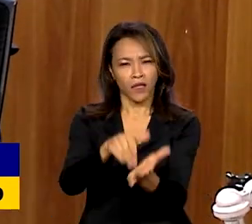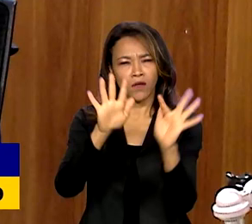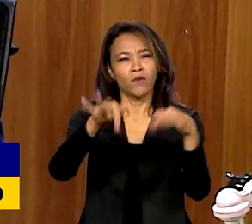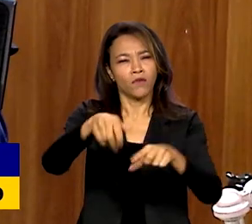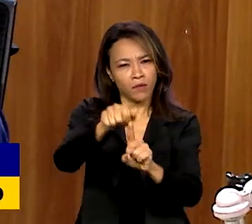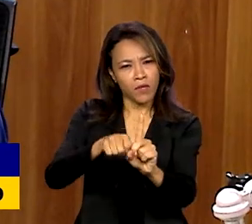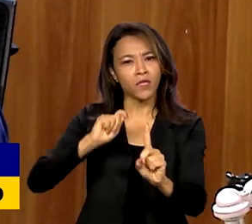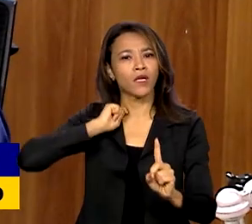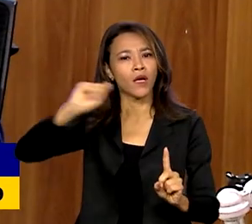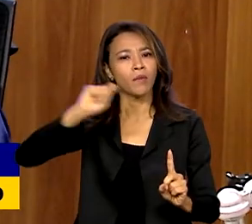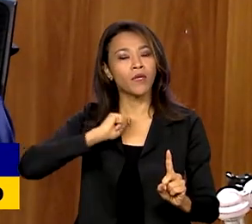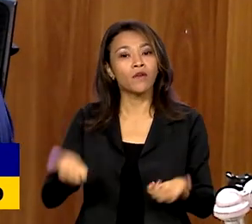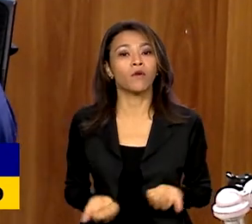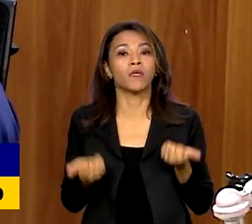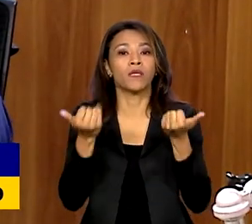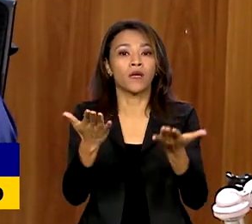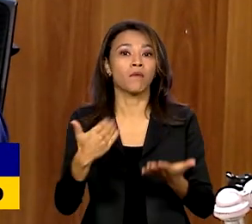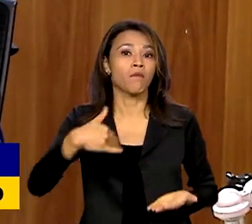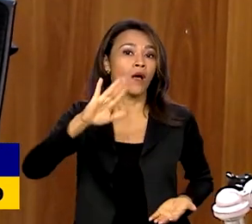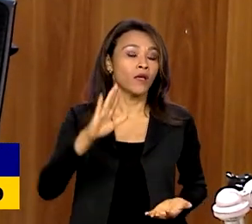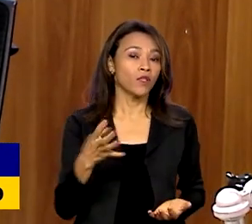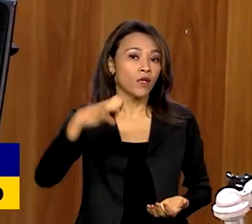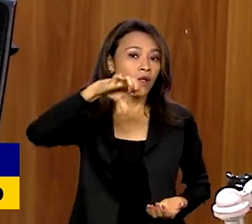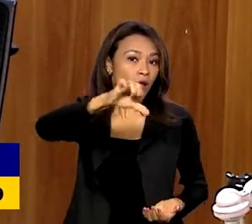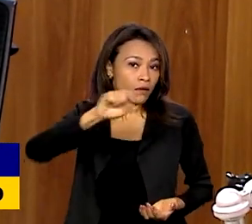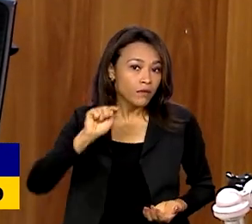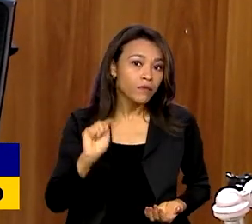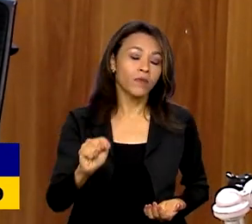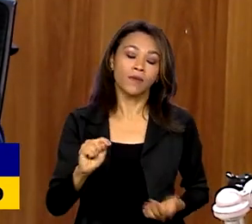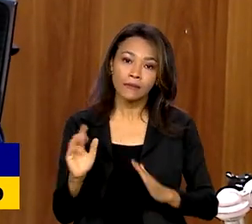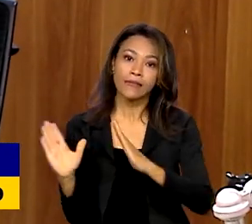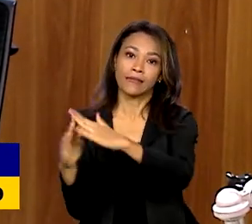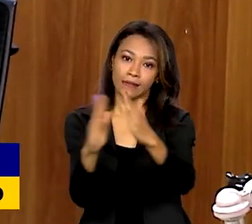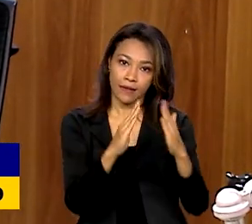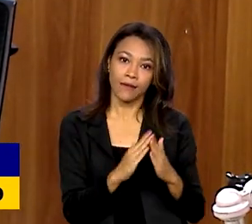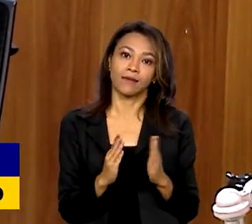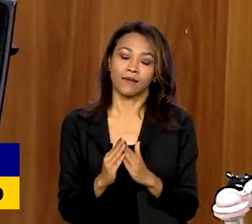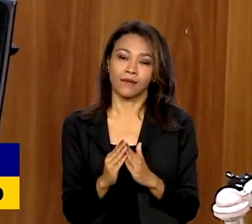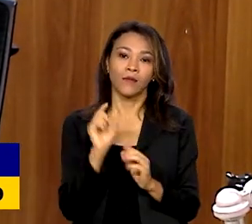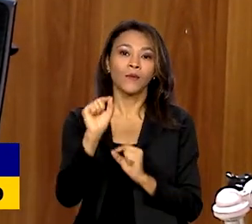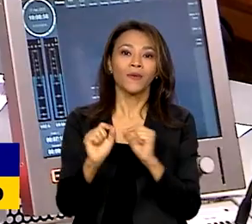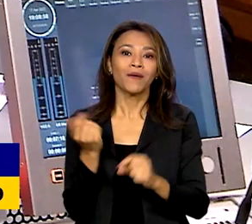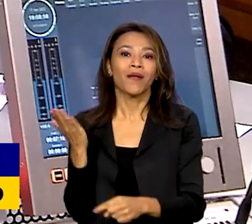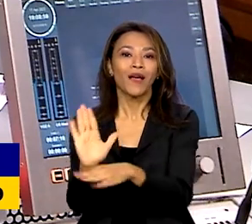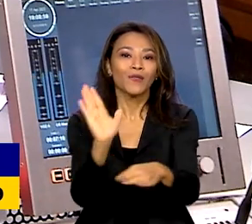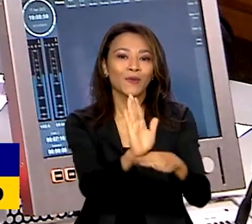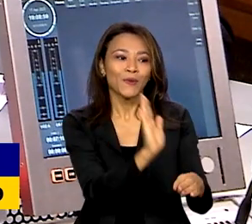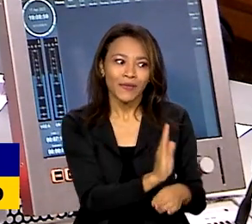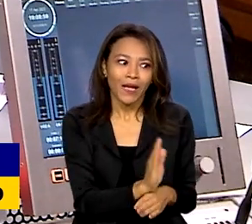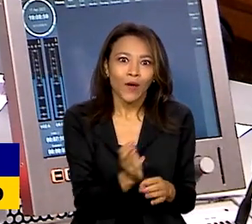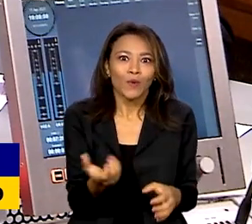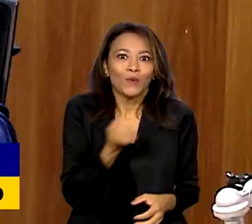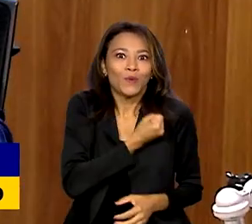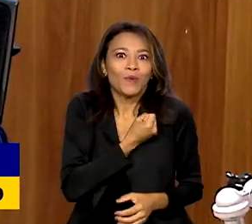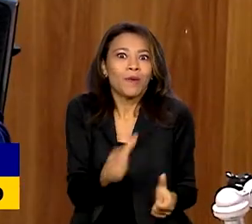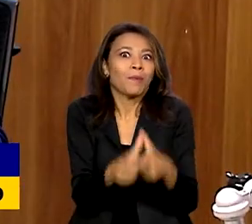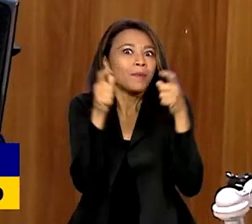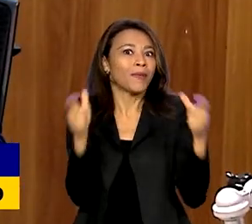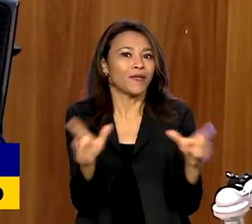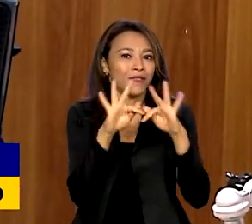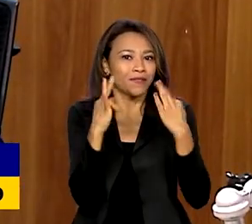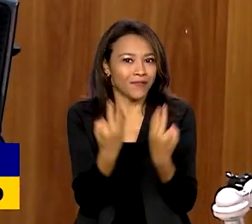mês de abril cerca de nove mais de 9 mil unidades habitacionais com isso atendendo uma o número de famílias e numa conta bem